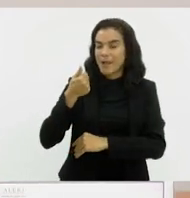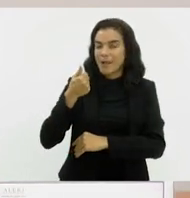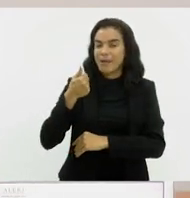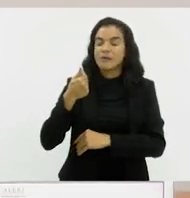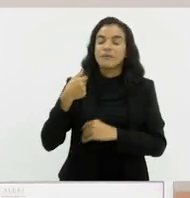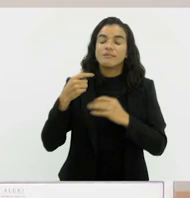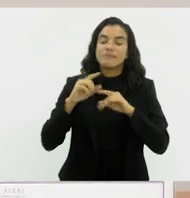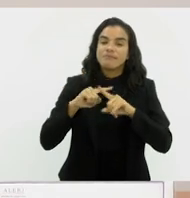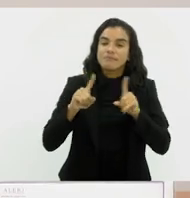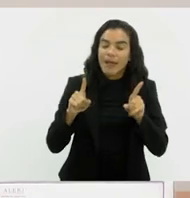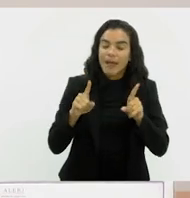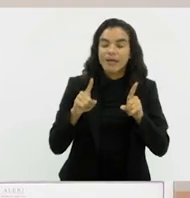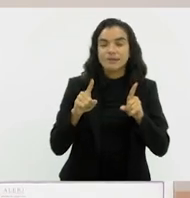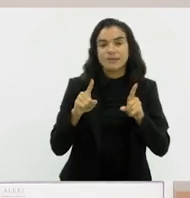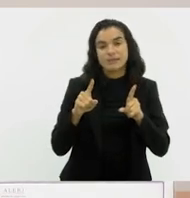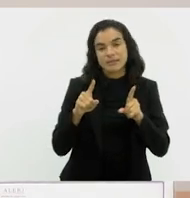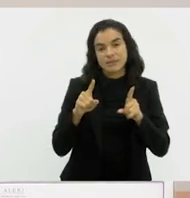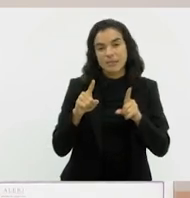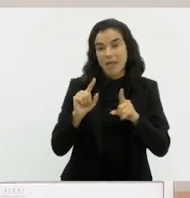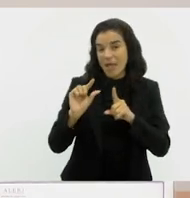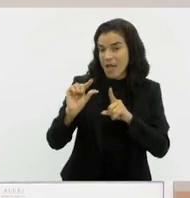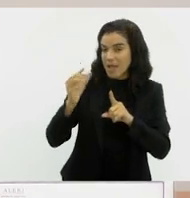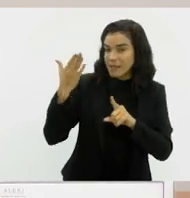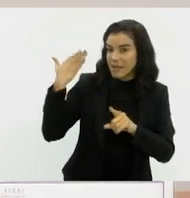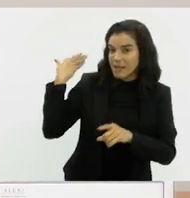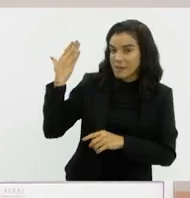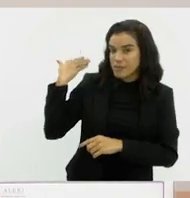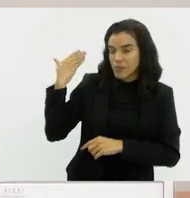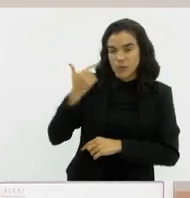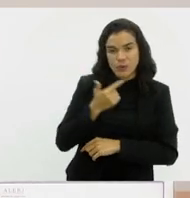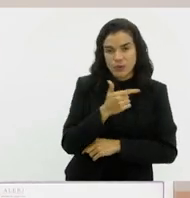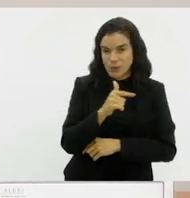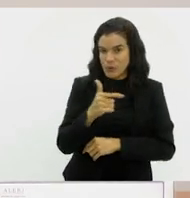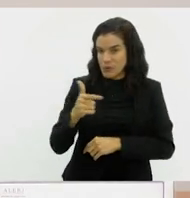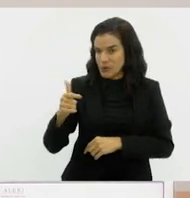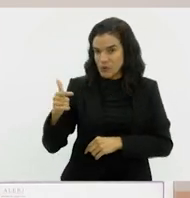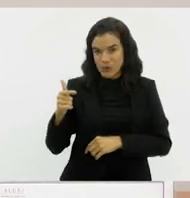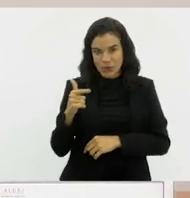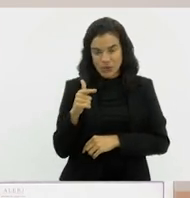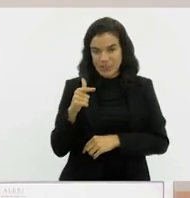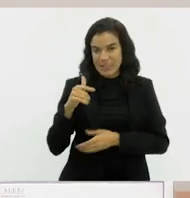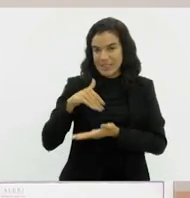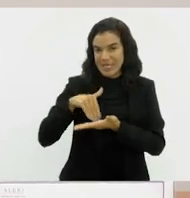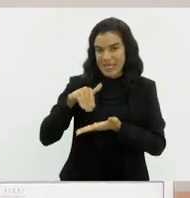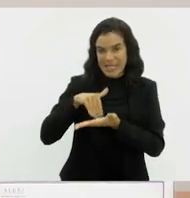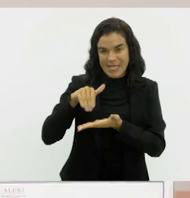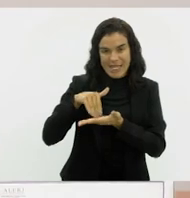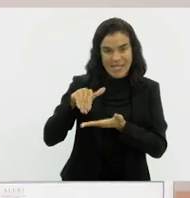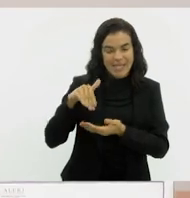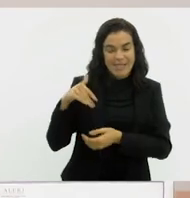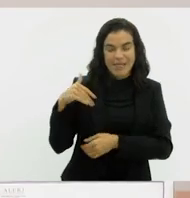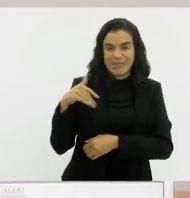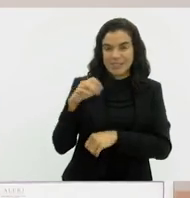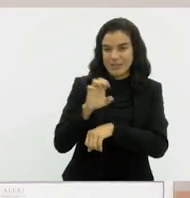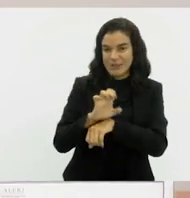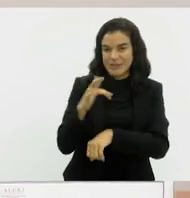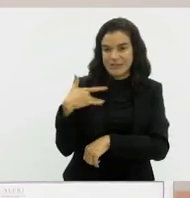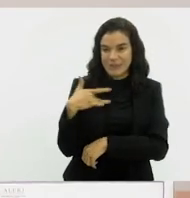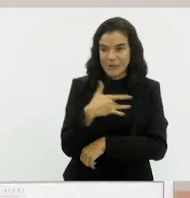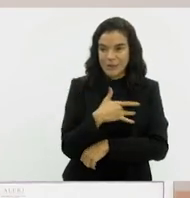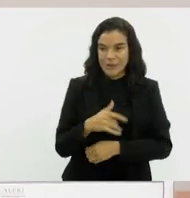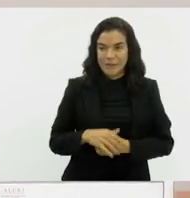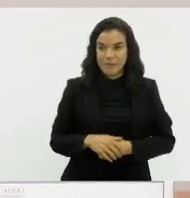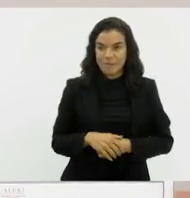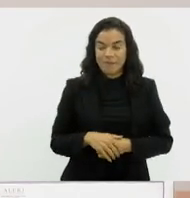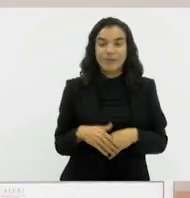é importante destacar que, até muito pouco tempo, não existia nenhum olhar da Secretaria Estadual de Saúde para esse equipamento. Não